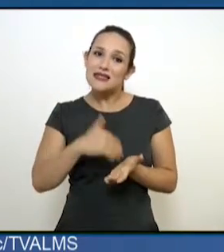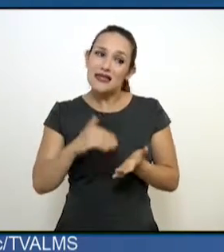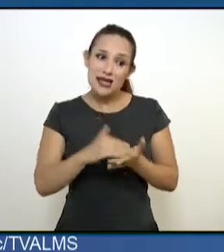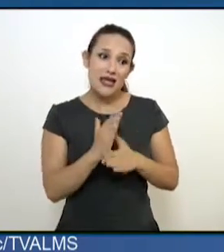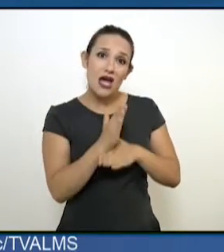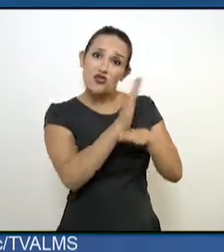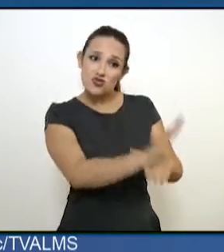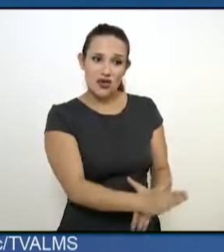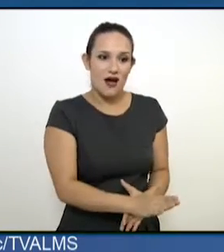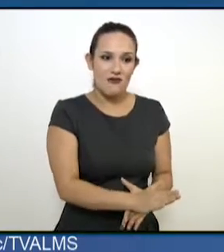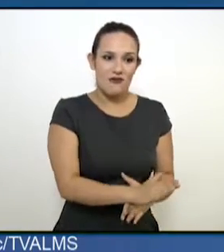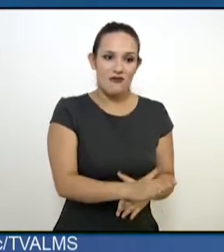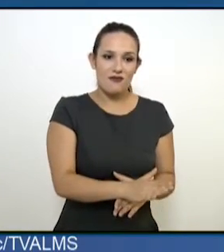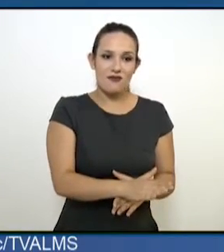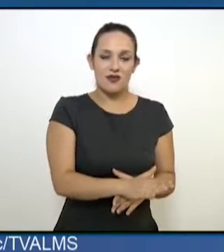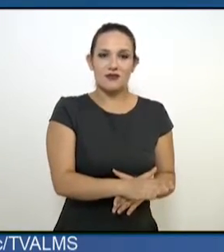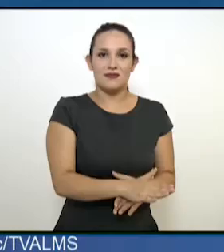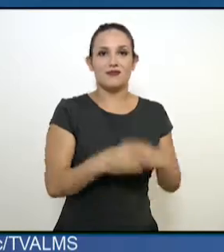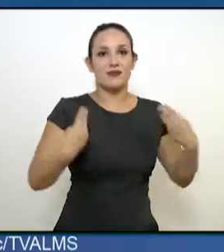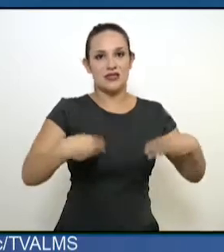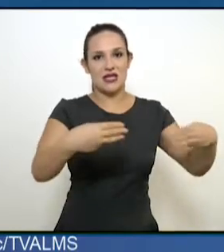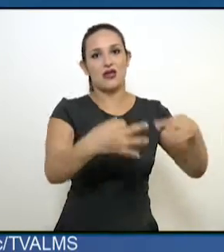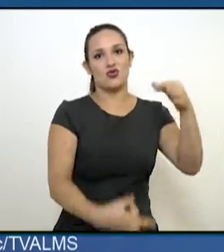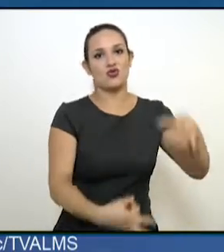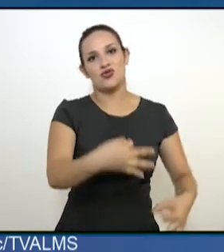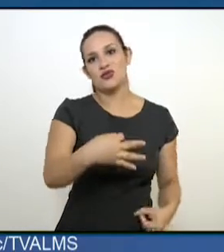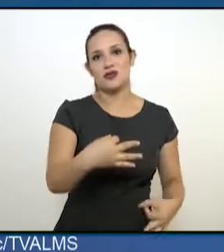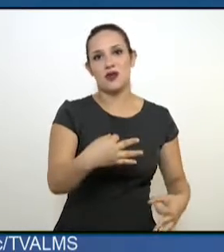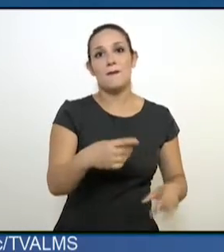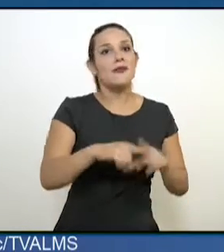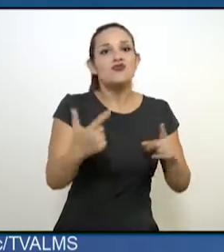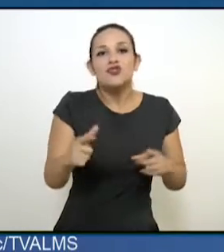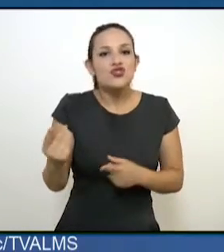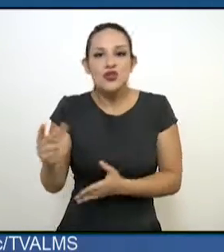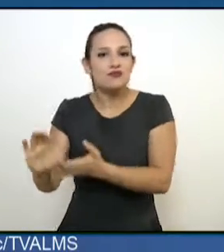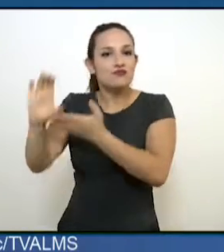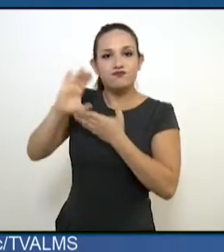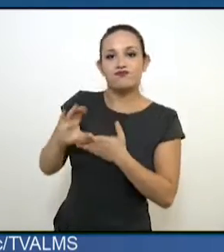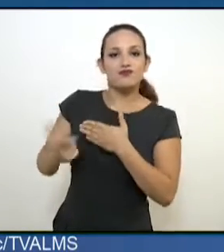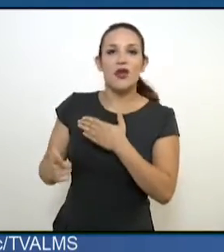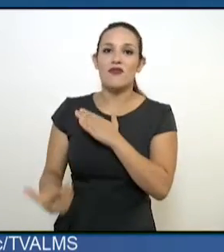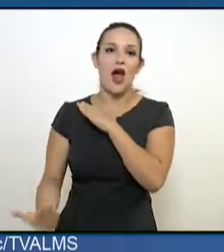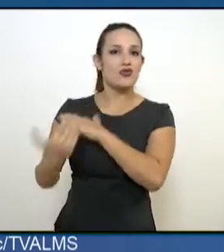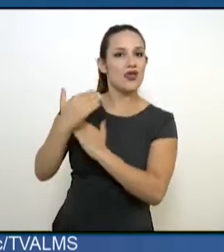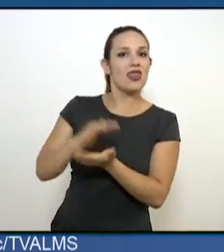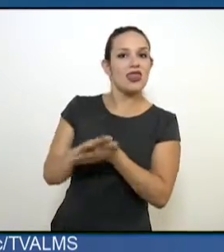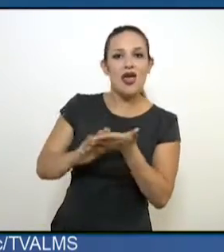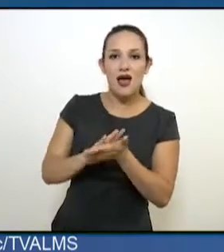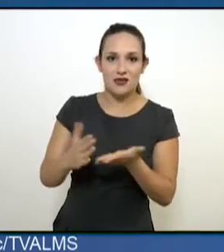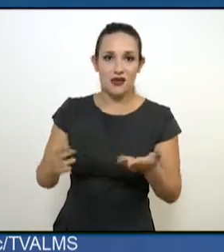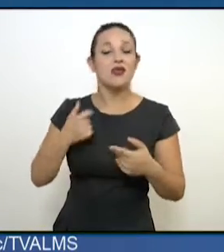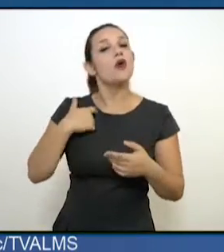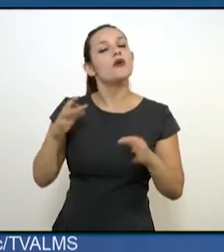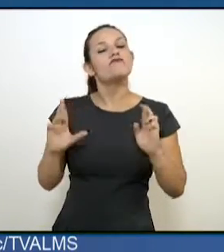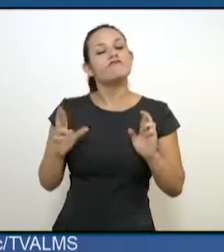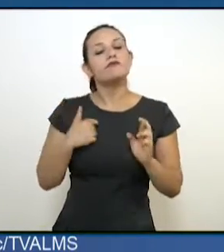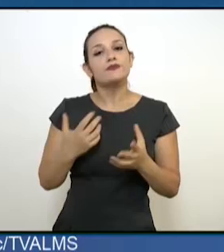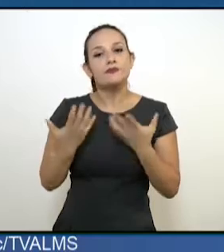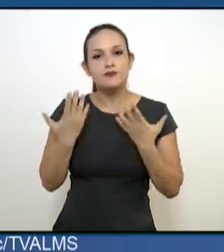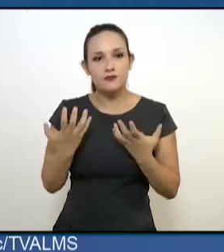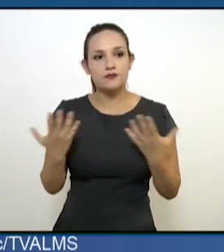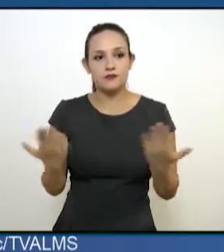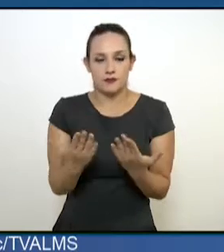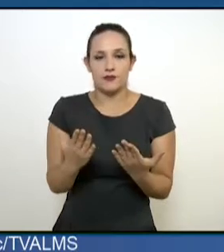pública e praticamente asfixiado por falta de recurso. Não teve nenhuma intervenção. Então a gente espera que, com o